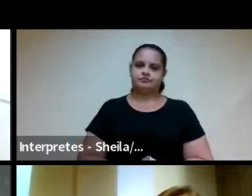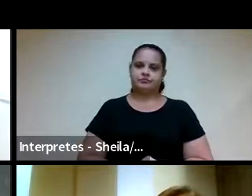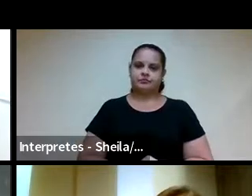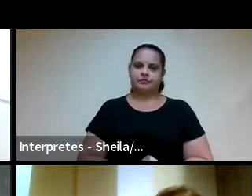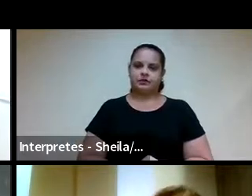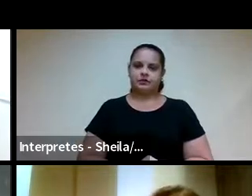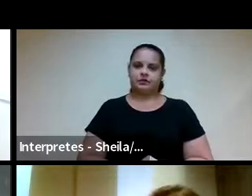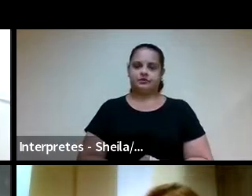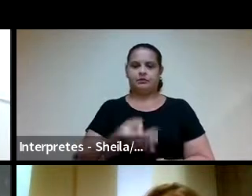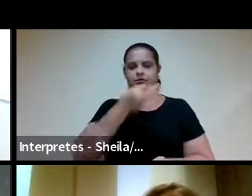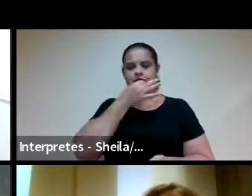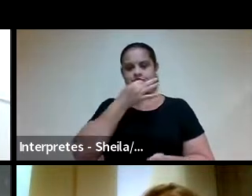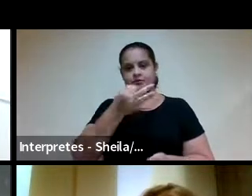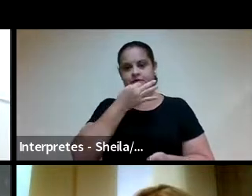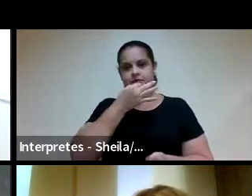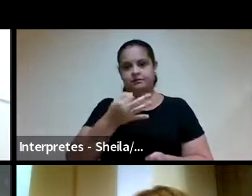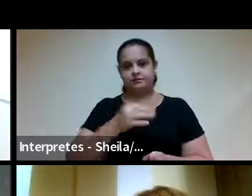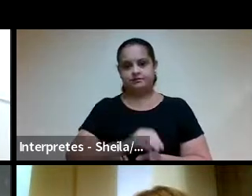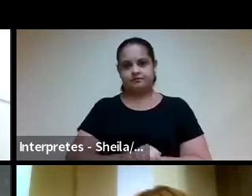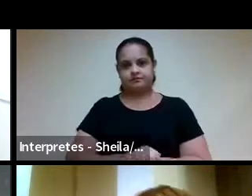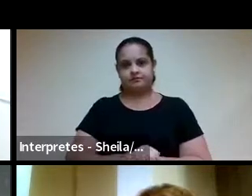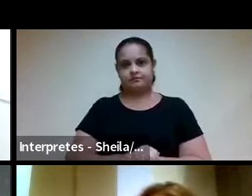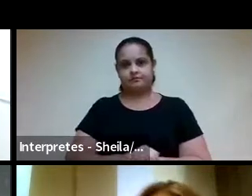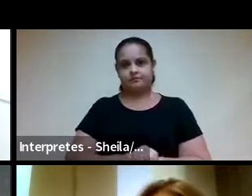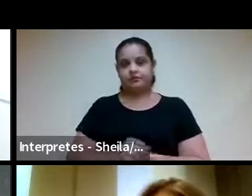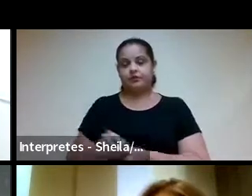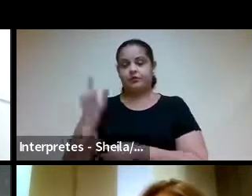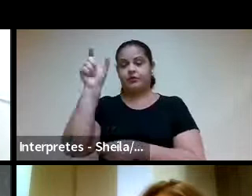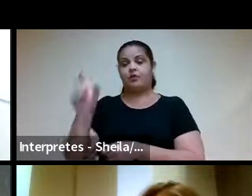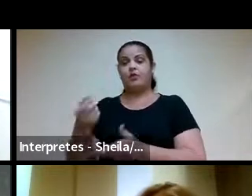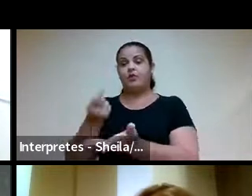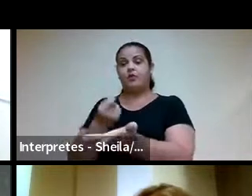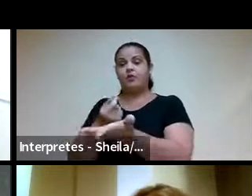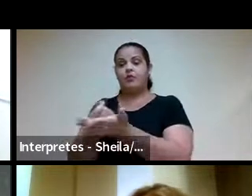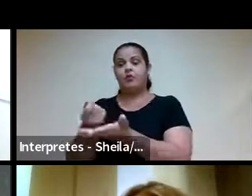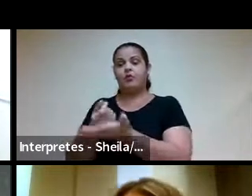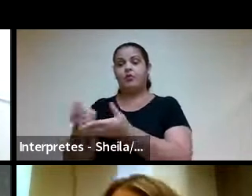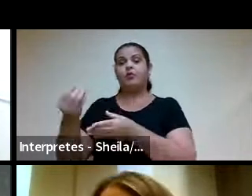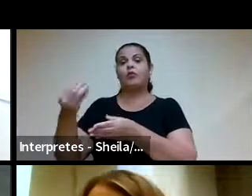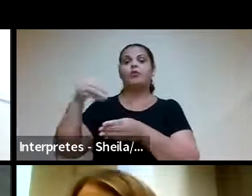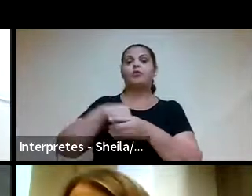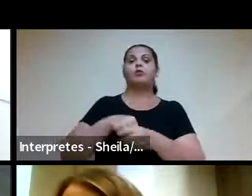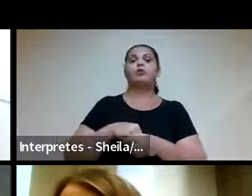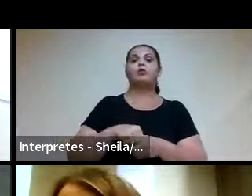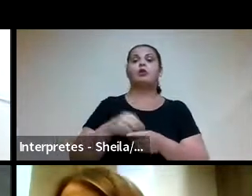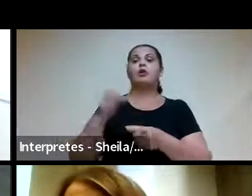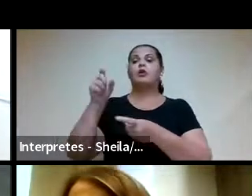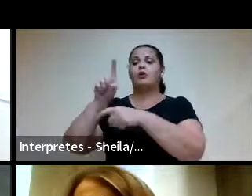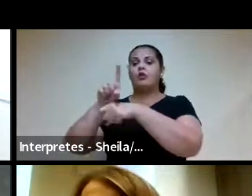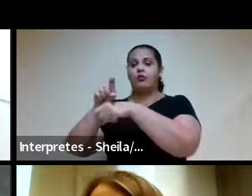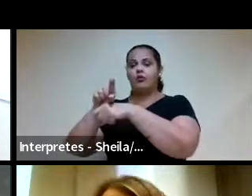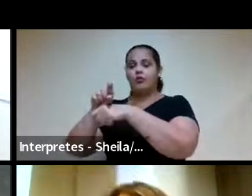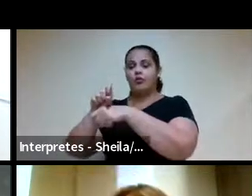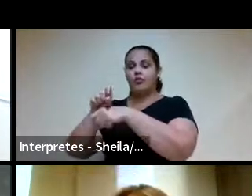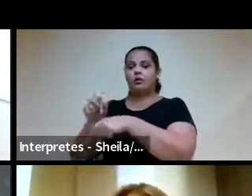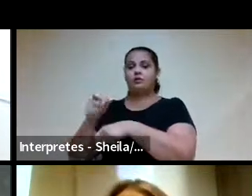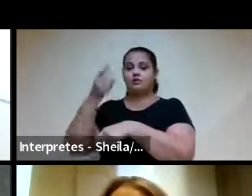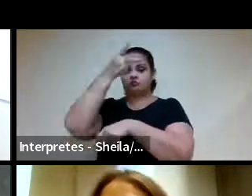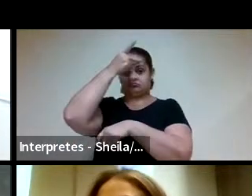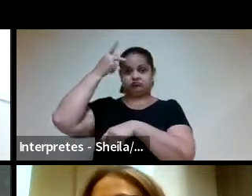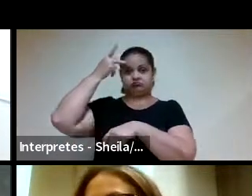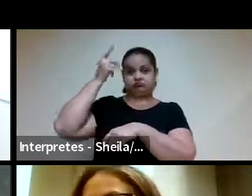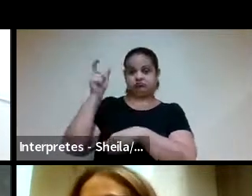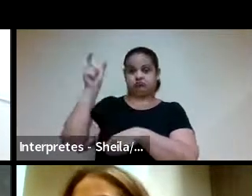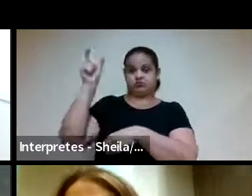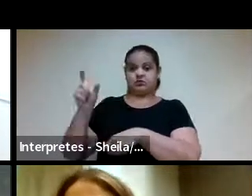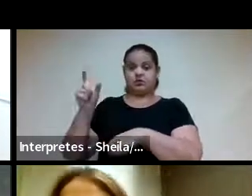argumento de que teria um cidadão comprado voto e tem que ser apenas uma foto dele e alguém numa moto, se eu não me engano, é ao lado, e ele